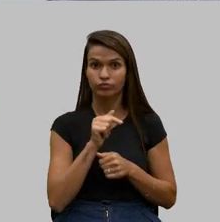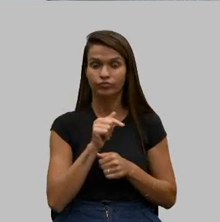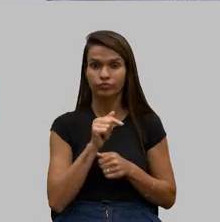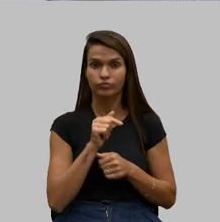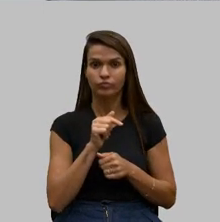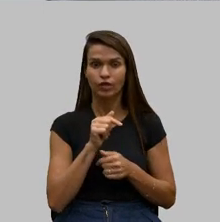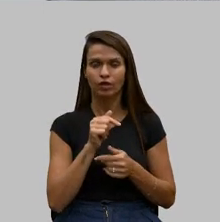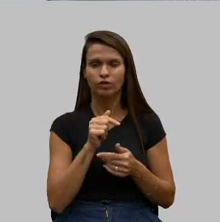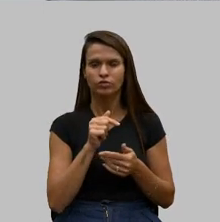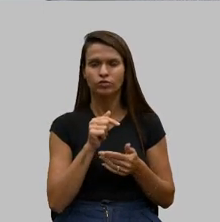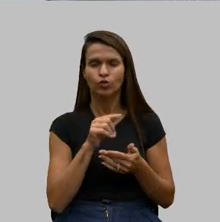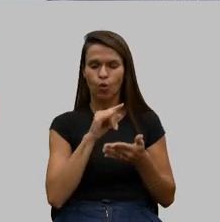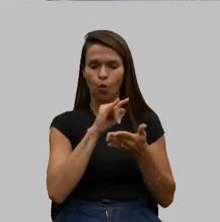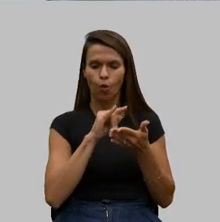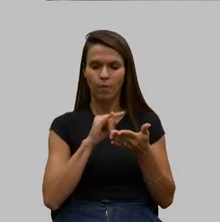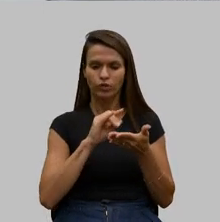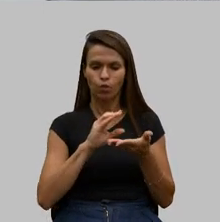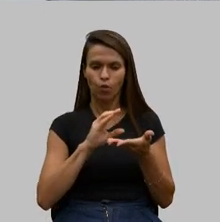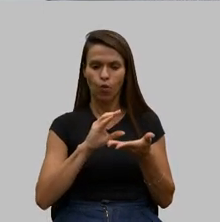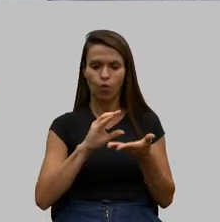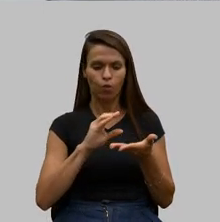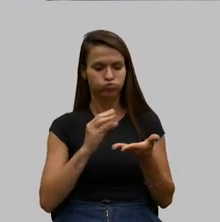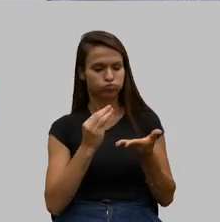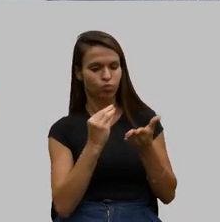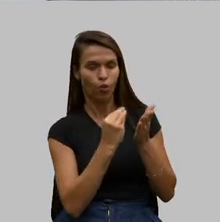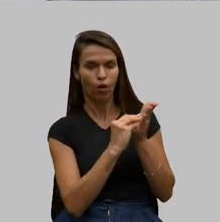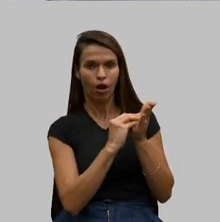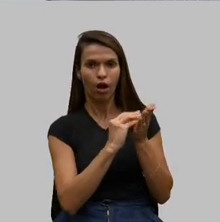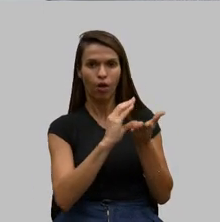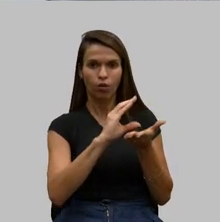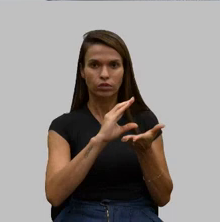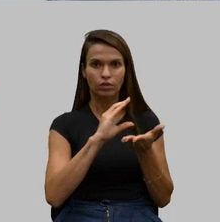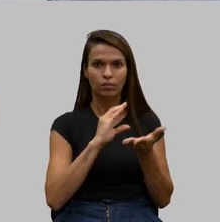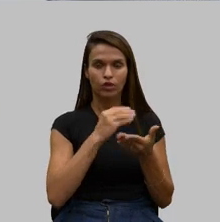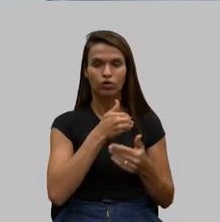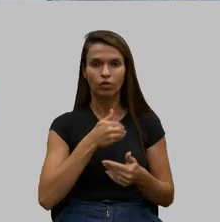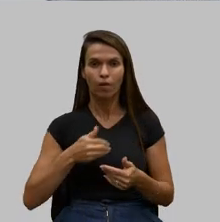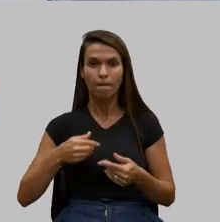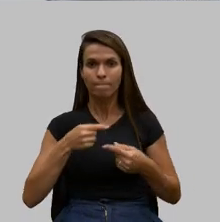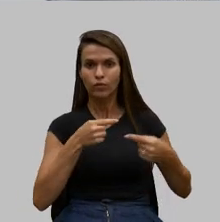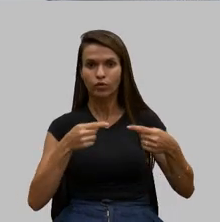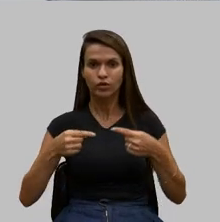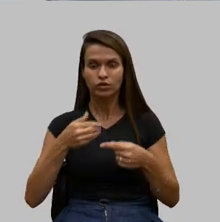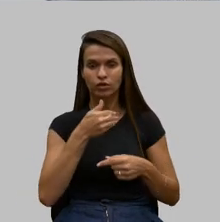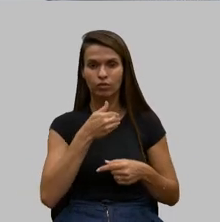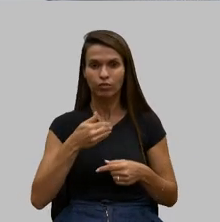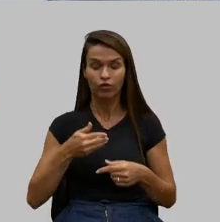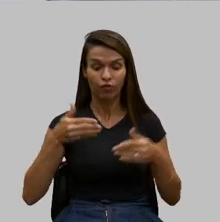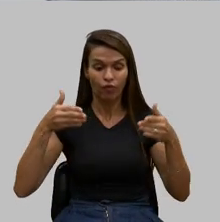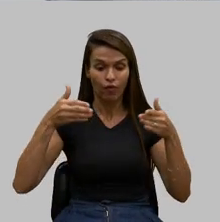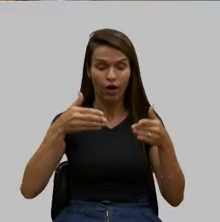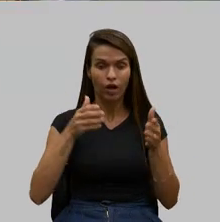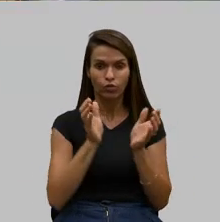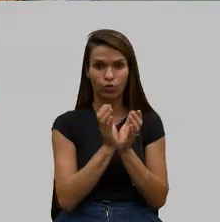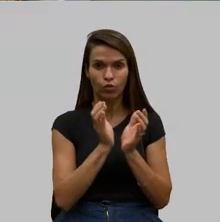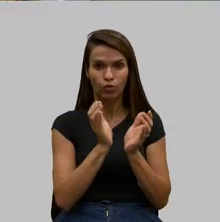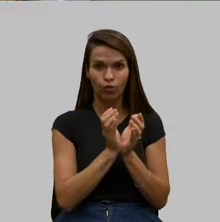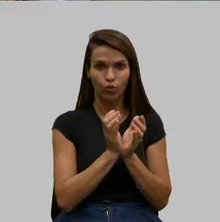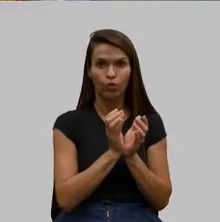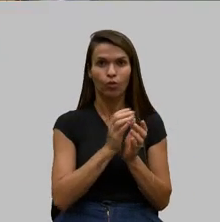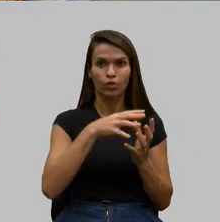orçamento do governo né Eh eh políticas públicas para o idoso e para pessoa com